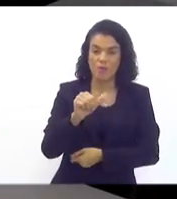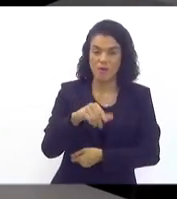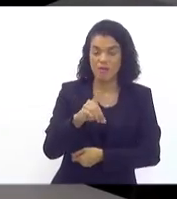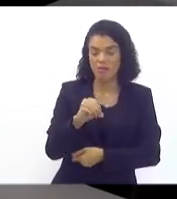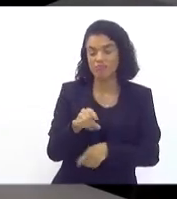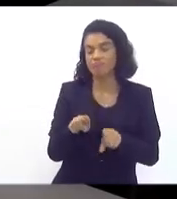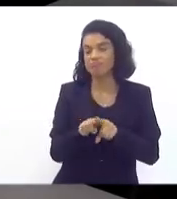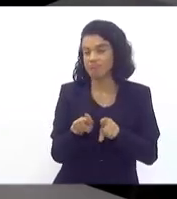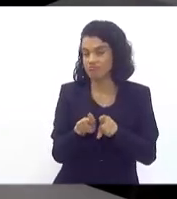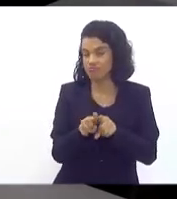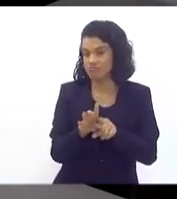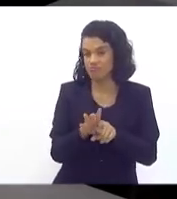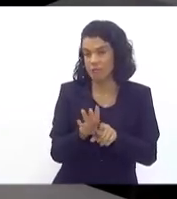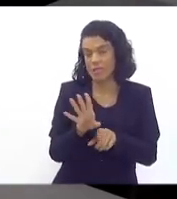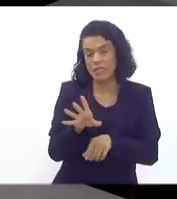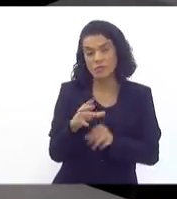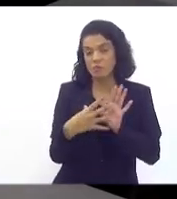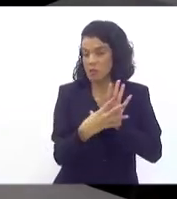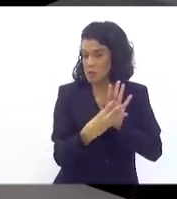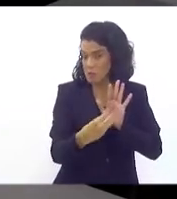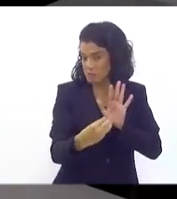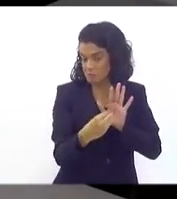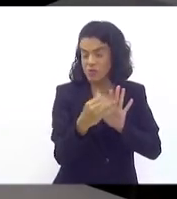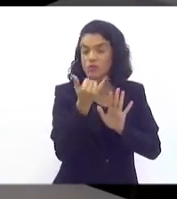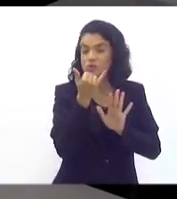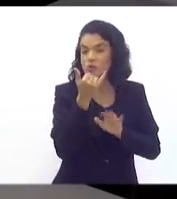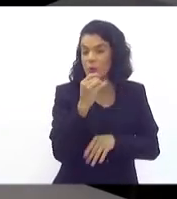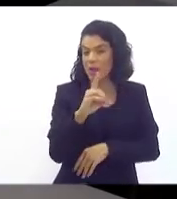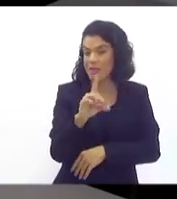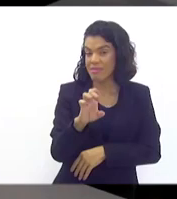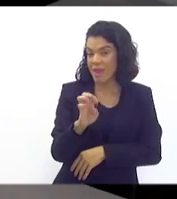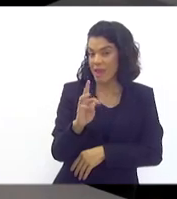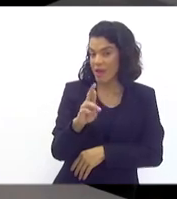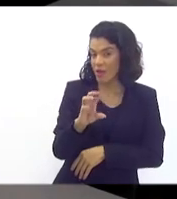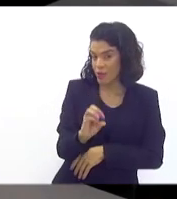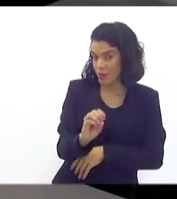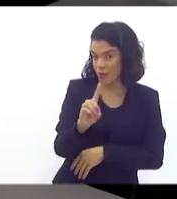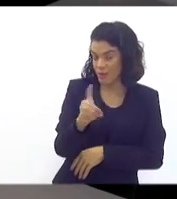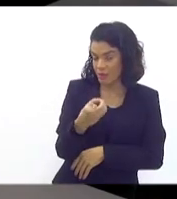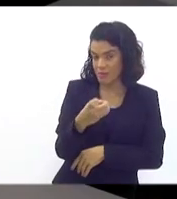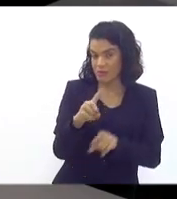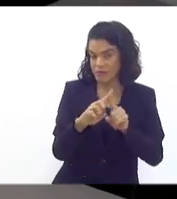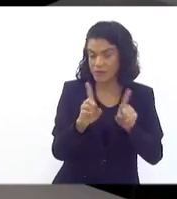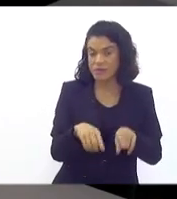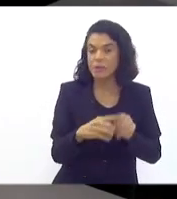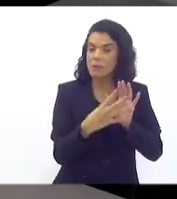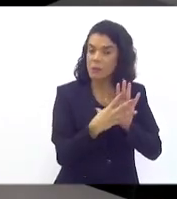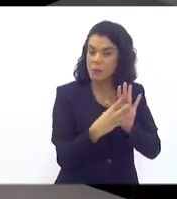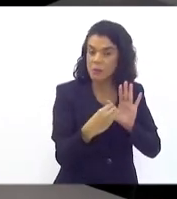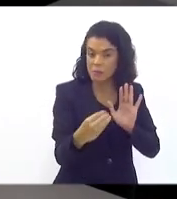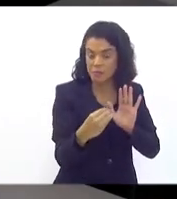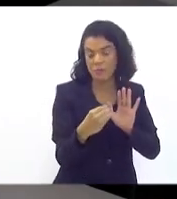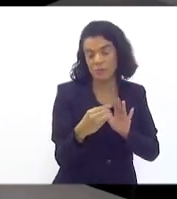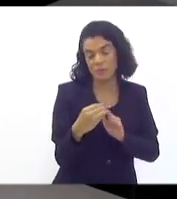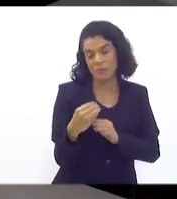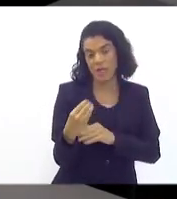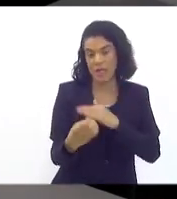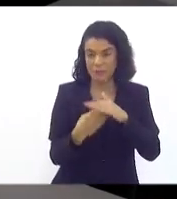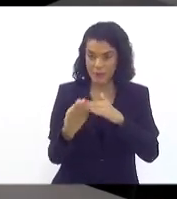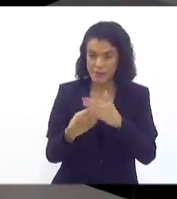pra gente então acho que isso pode ser espelhado no teto desculpa no teto e que isso pode ser espelhado na agência